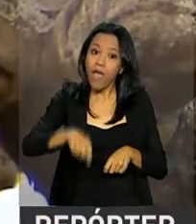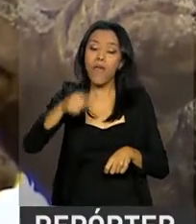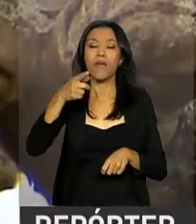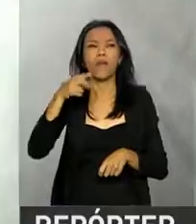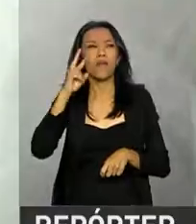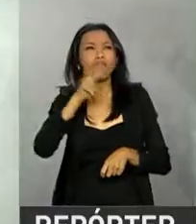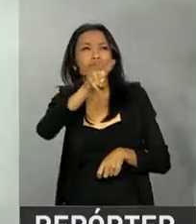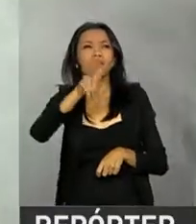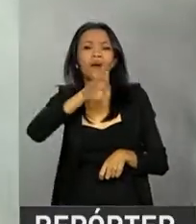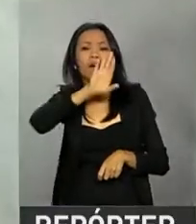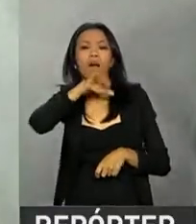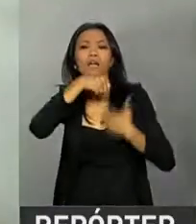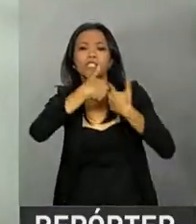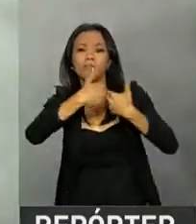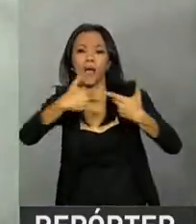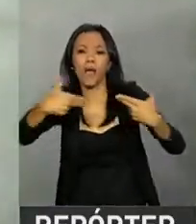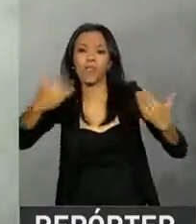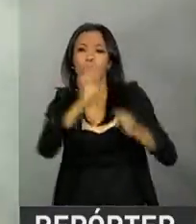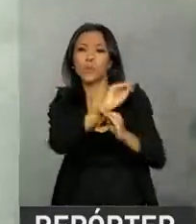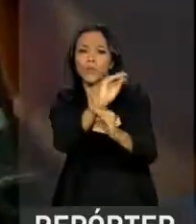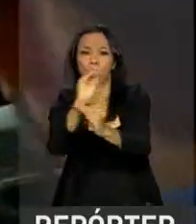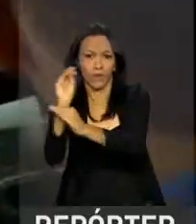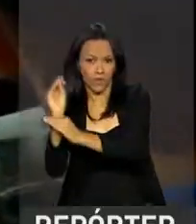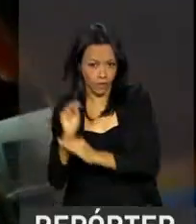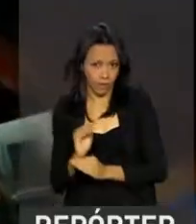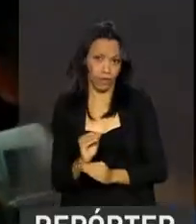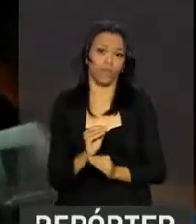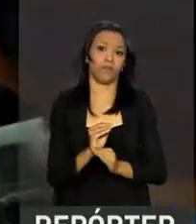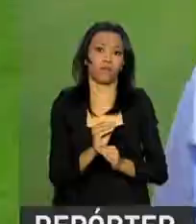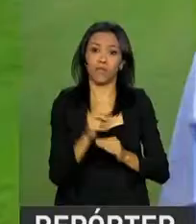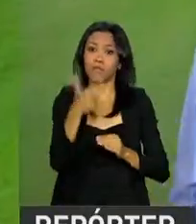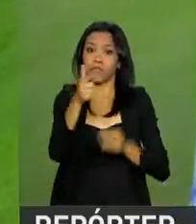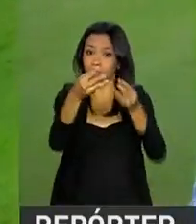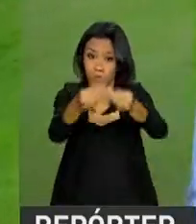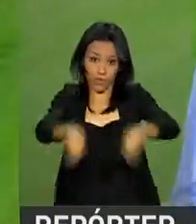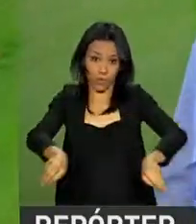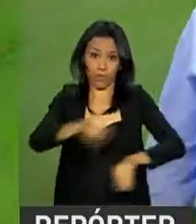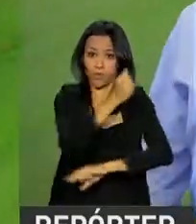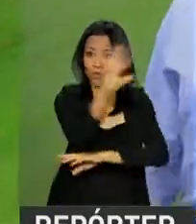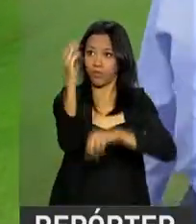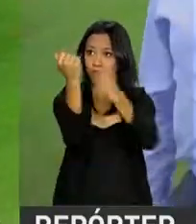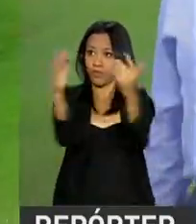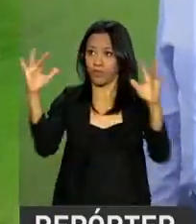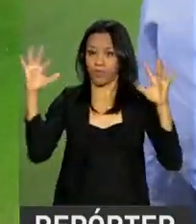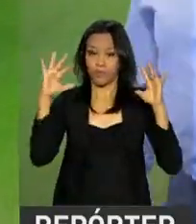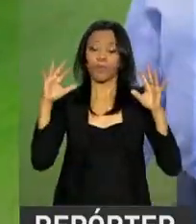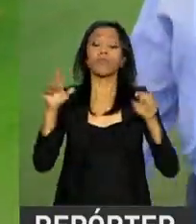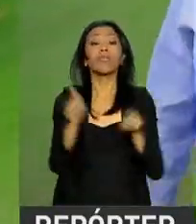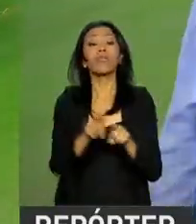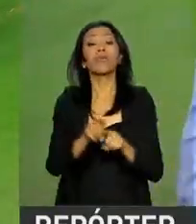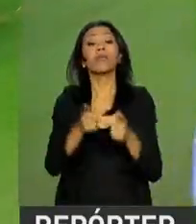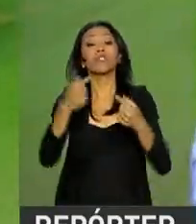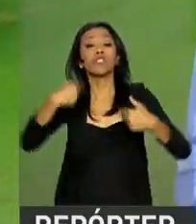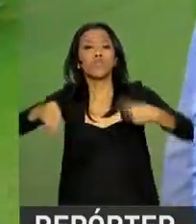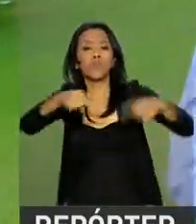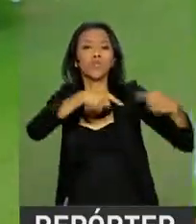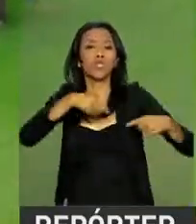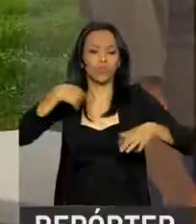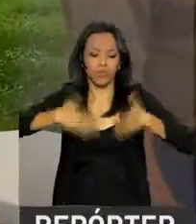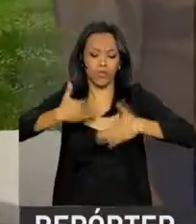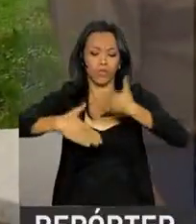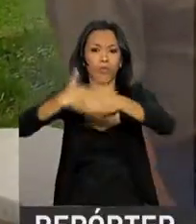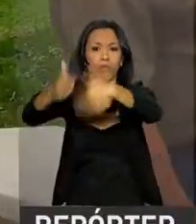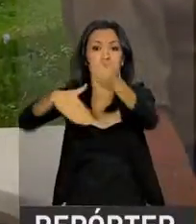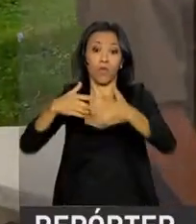silvestres com sustentabilidade sem agredir o meio ambiente e para discutir o desenvolvimento dessa região o presidente